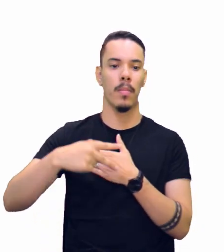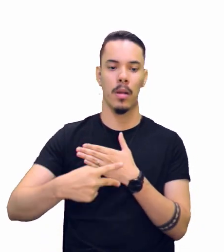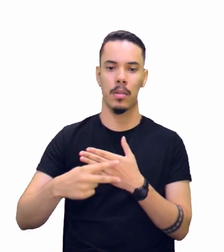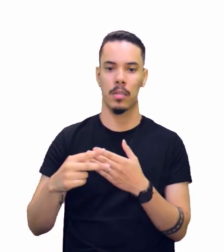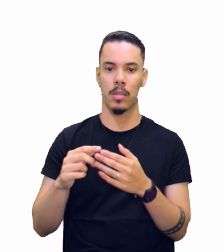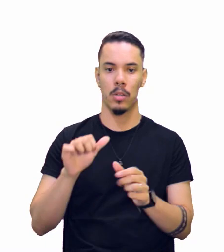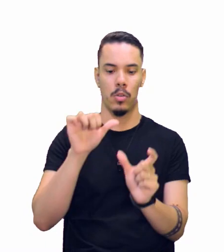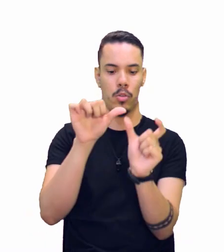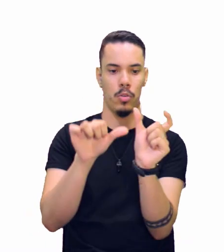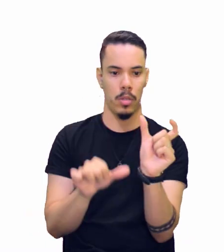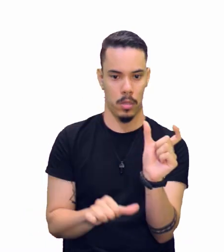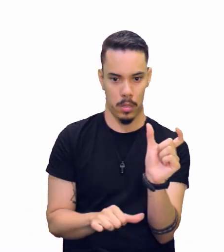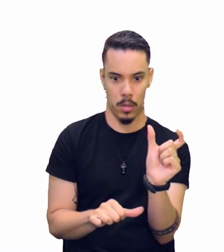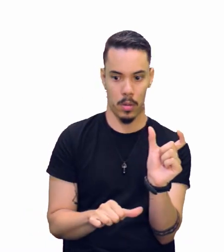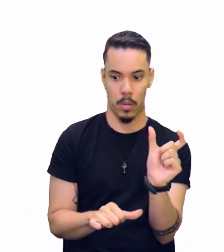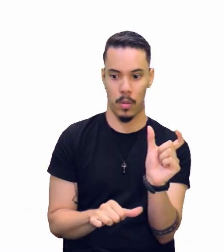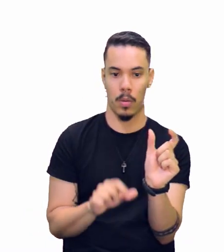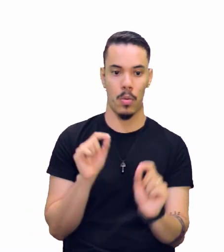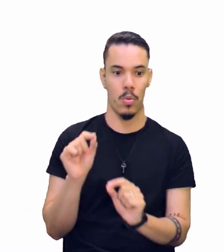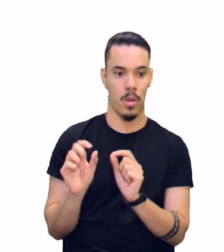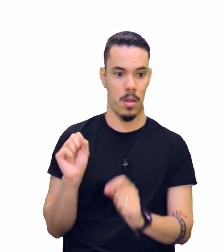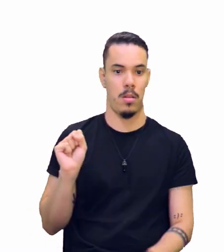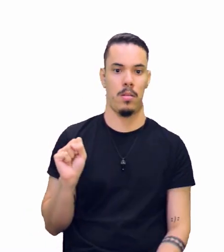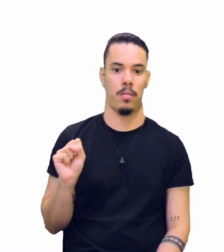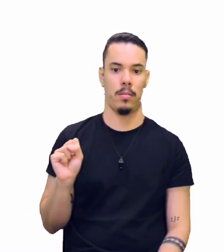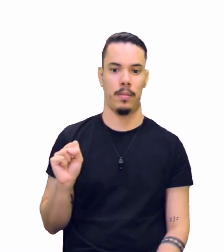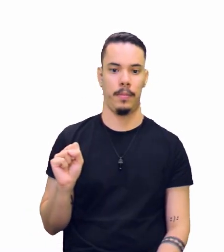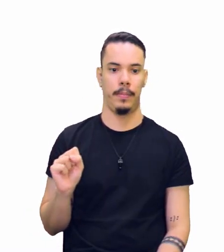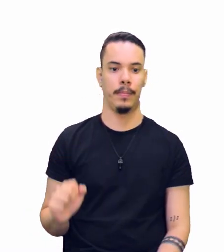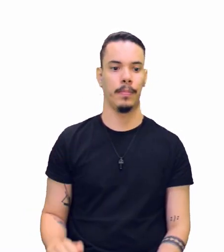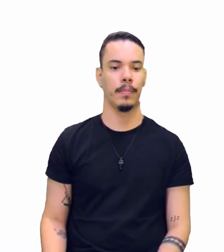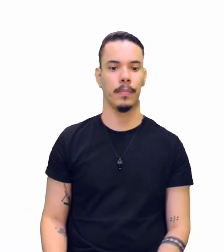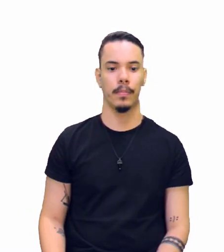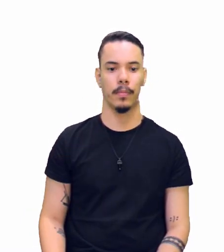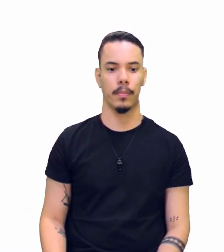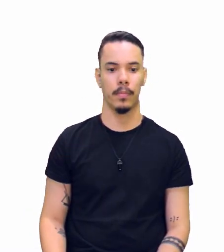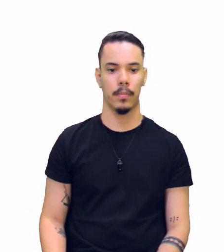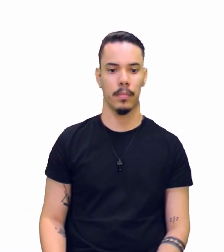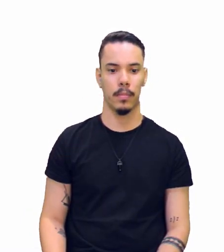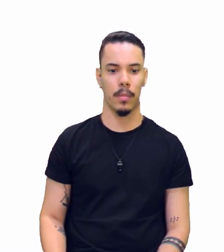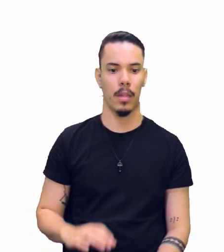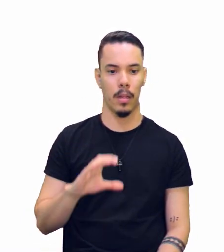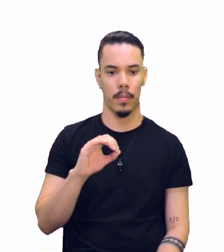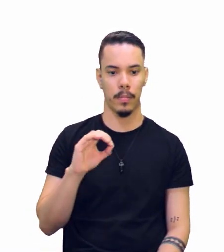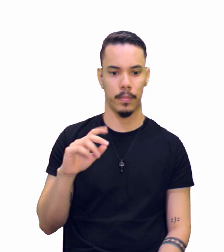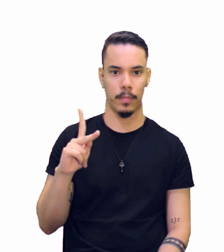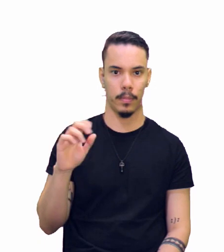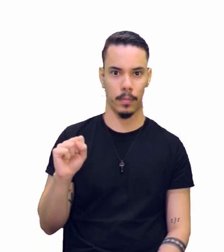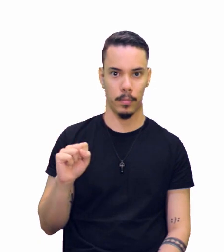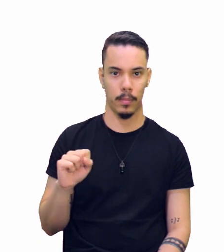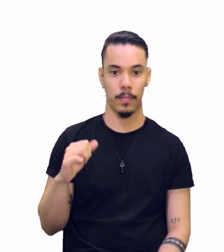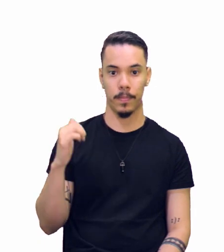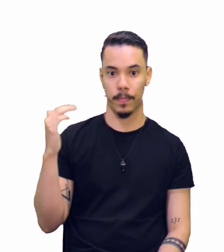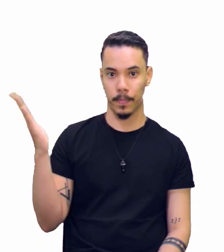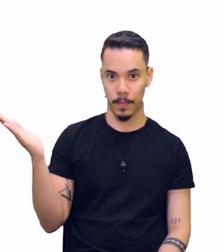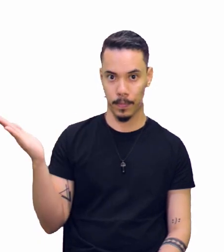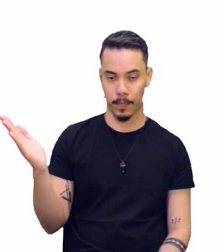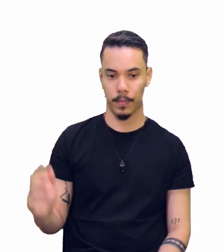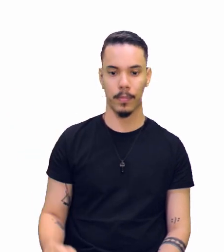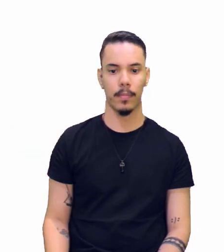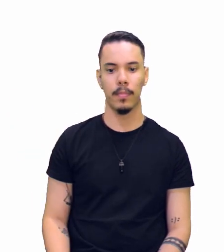essa conjugação, essa flexão verbal é o S. Então, if my husband cooks, se meu marido